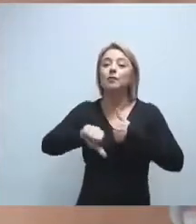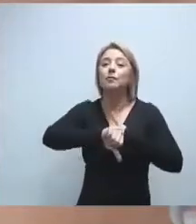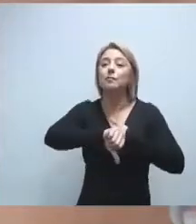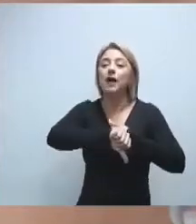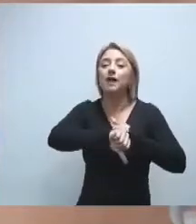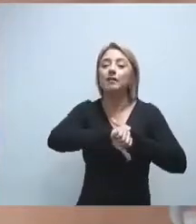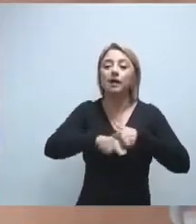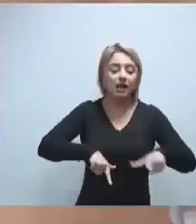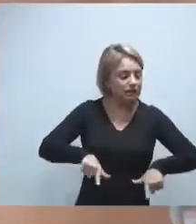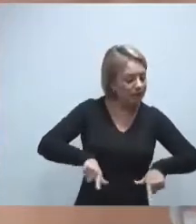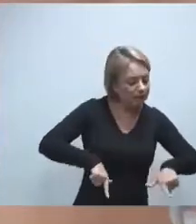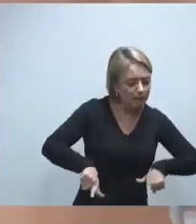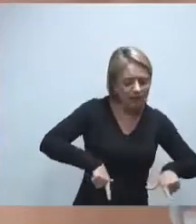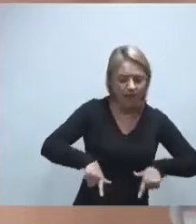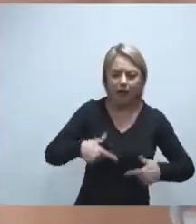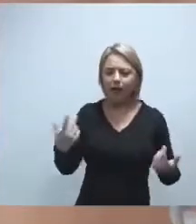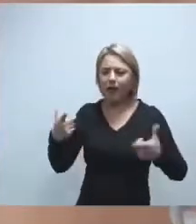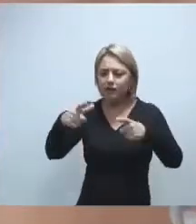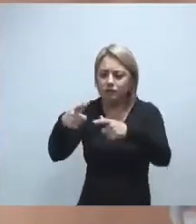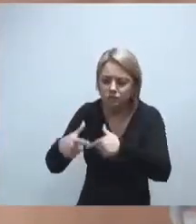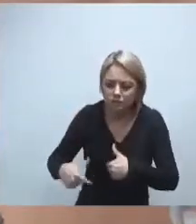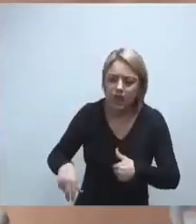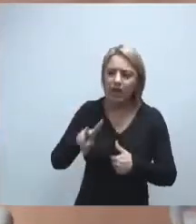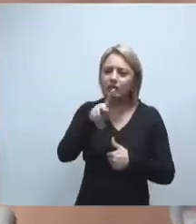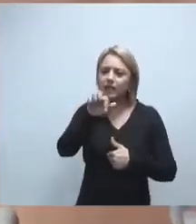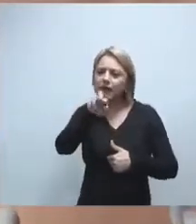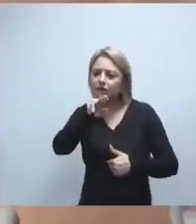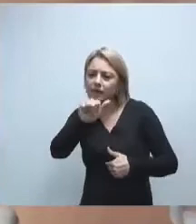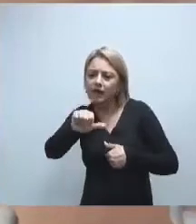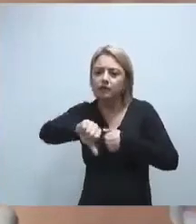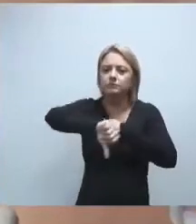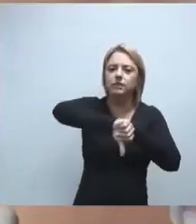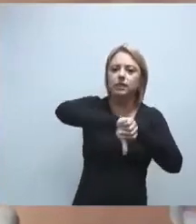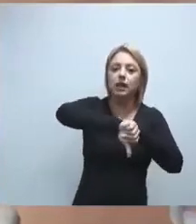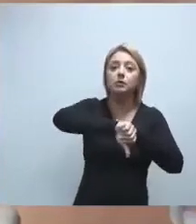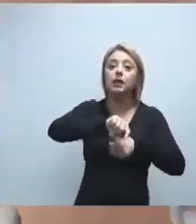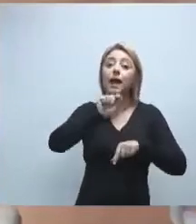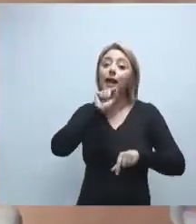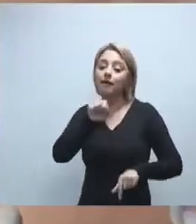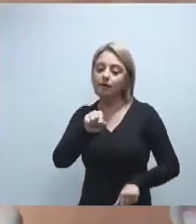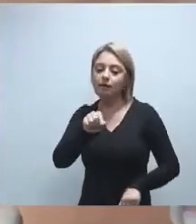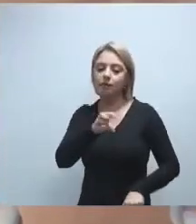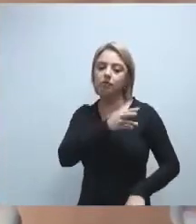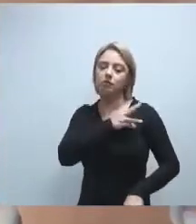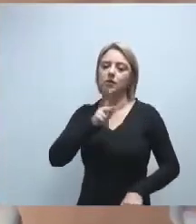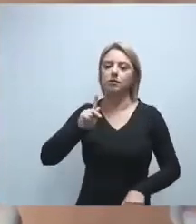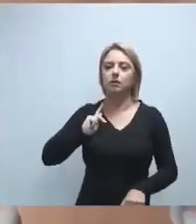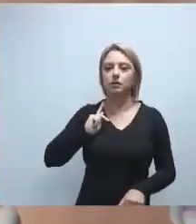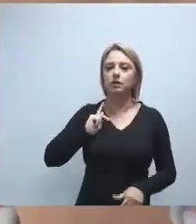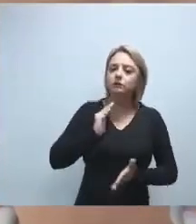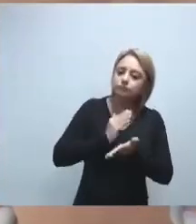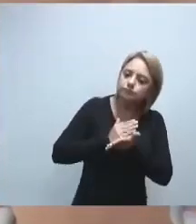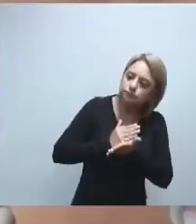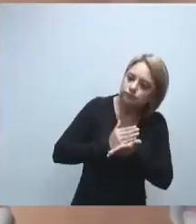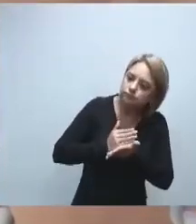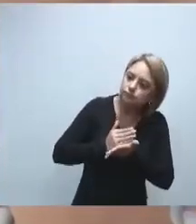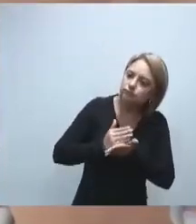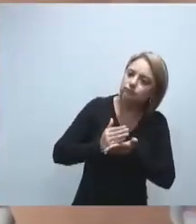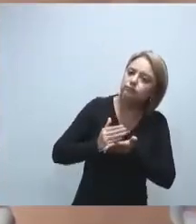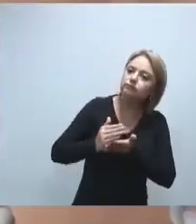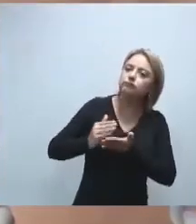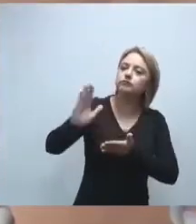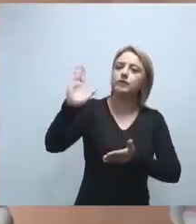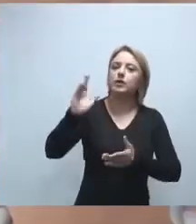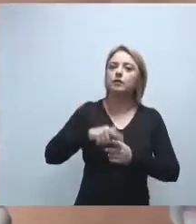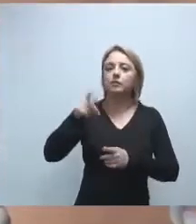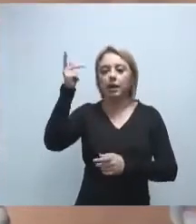quero trabalhar perante uma vara penal porque aí eu sou ministério público e foi assim que eu